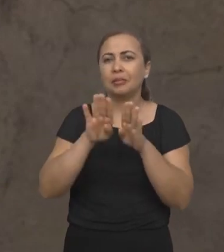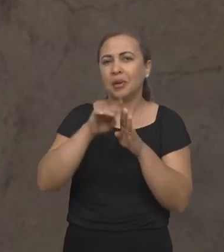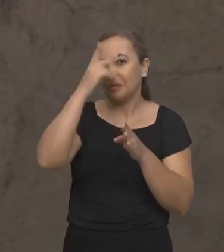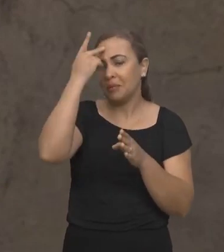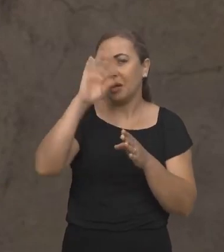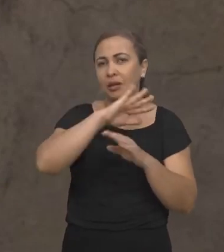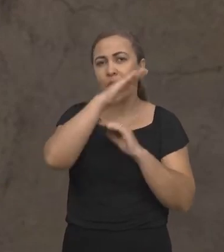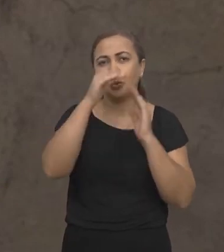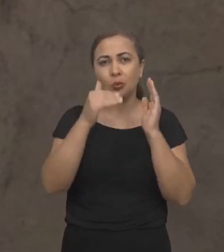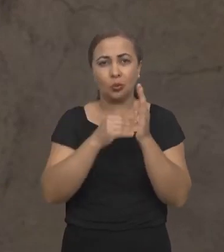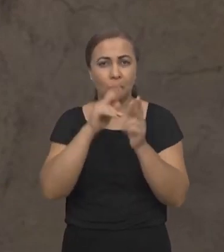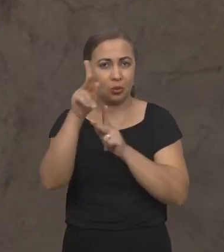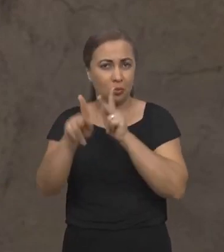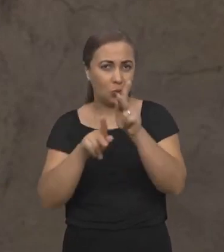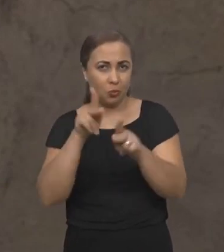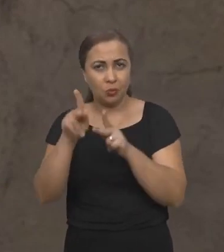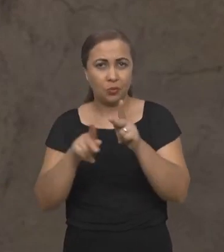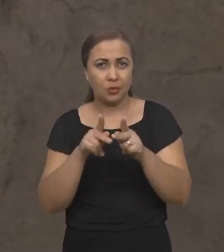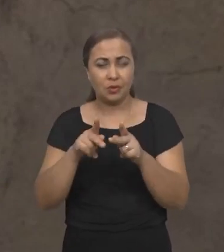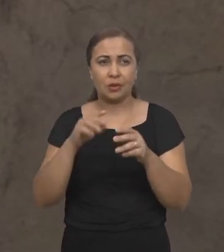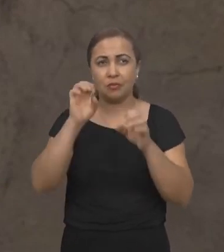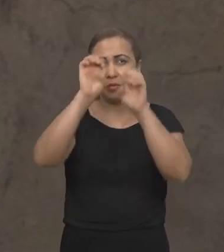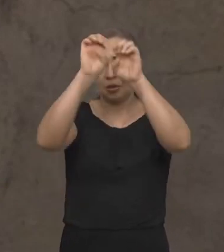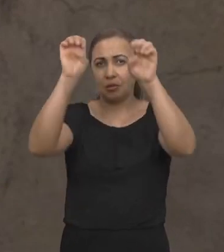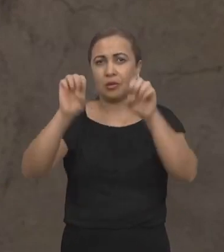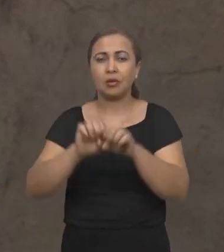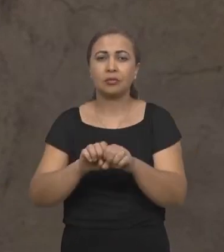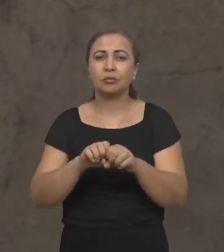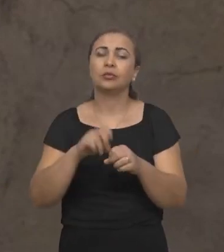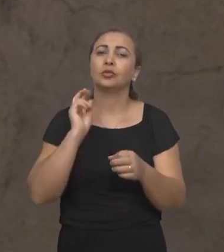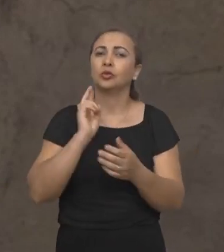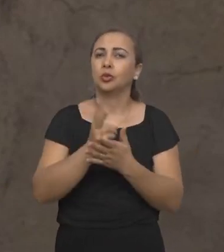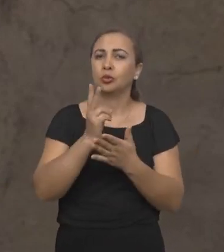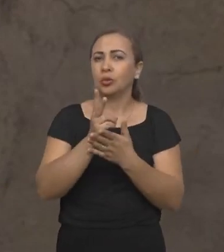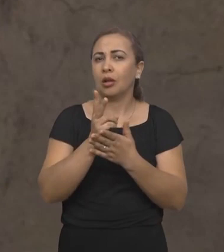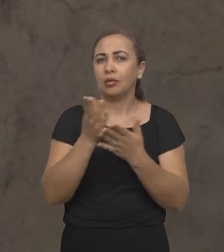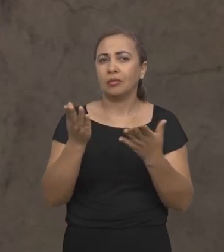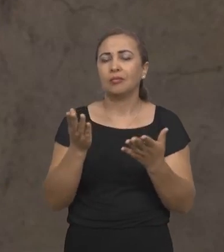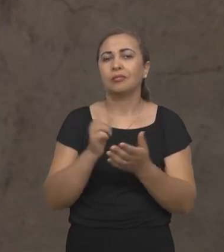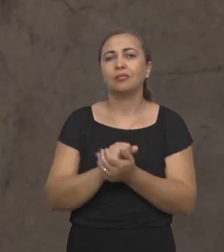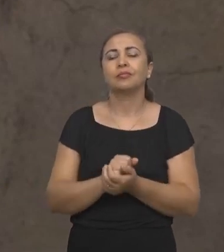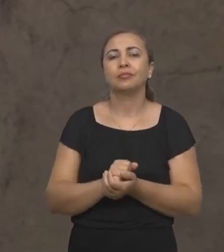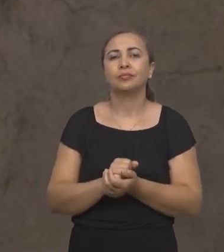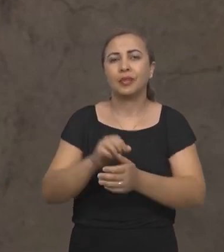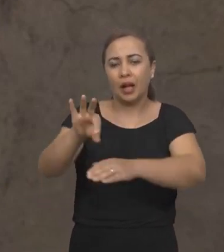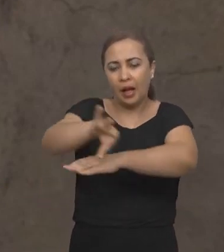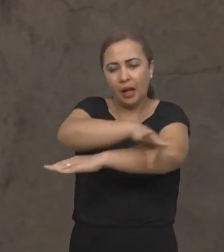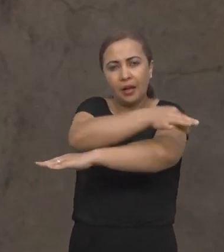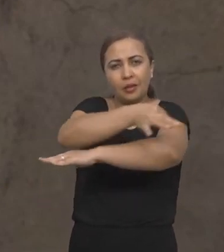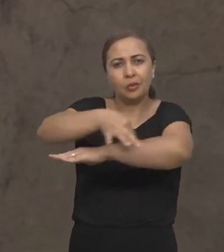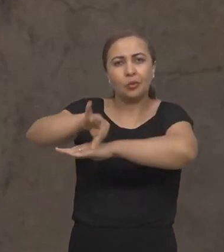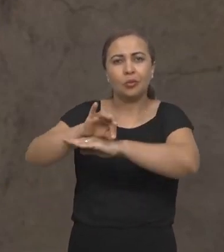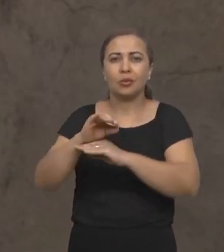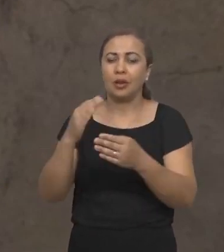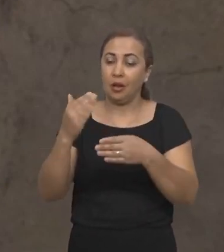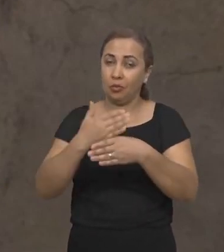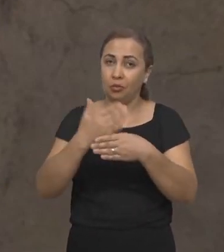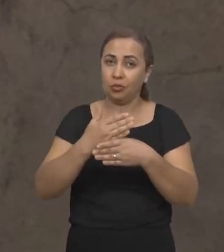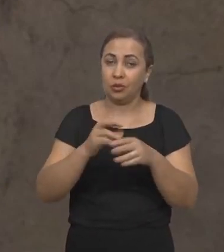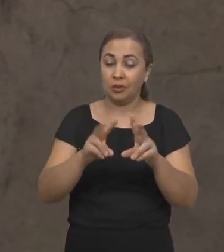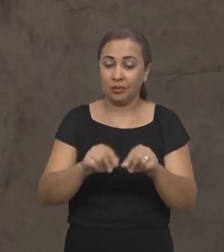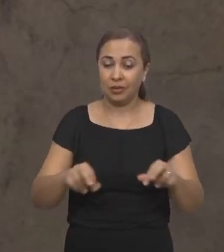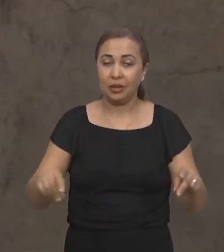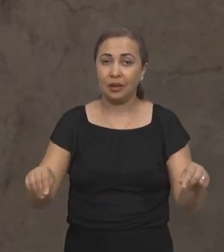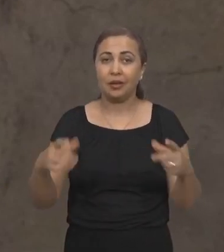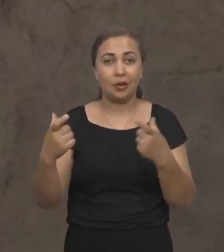também considerando aspectos da arquitetura e sustentabilidade da arquitetura, né? A construção em terra,